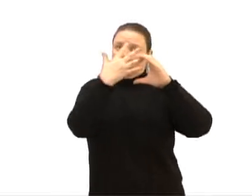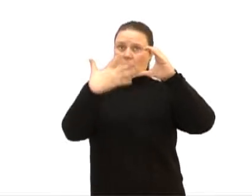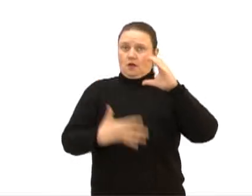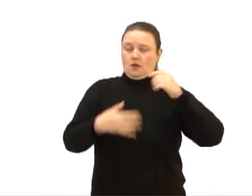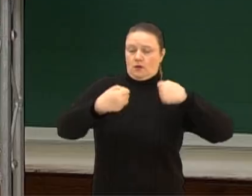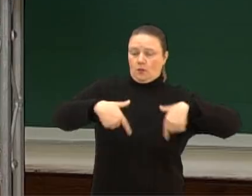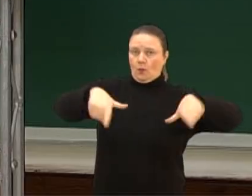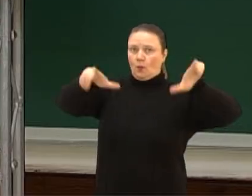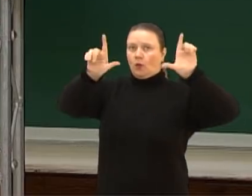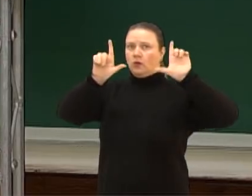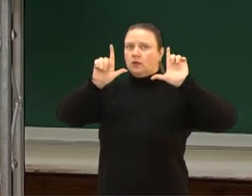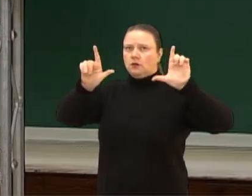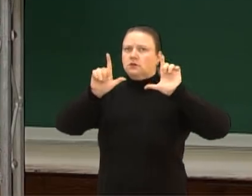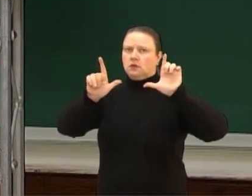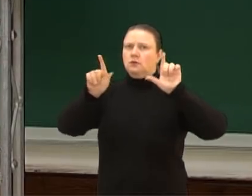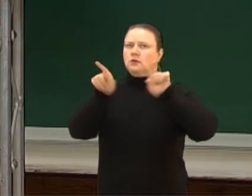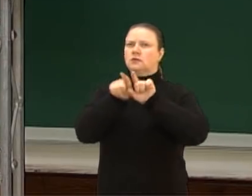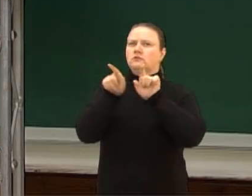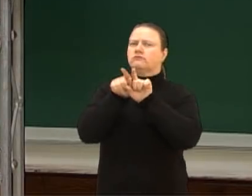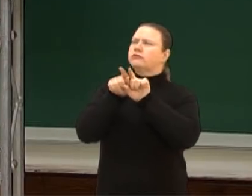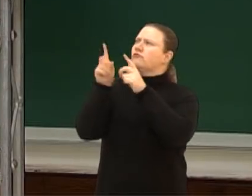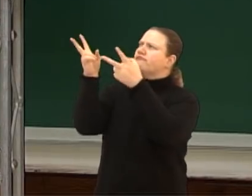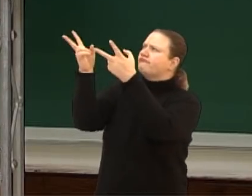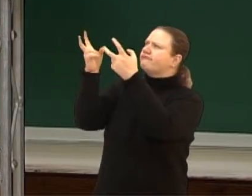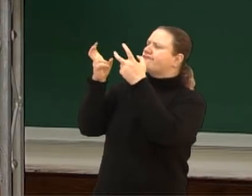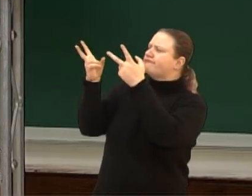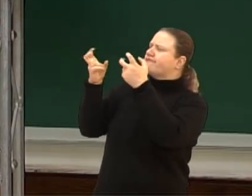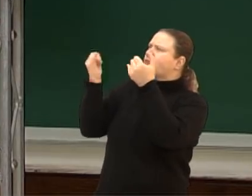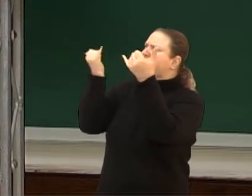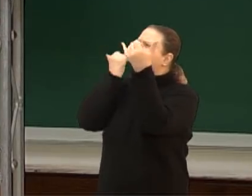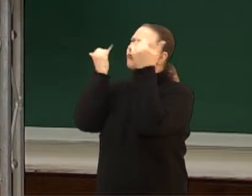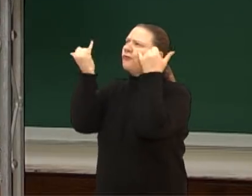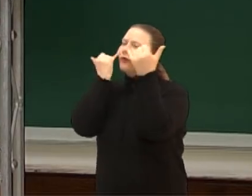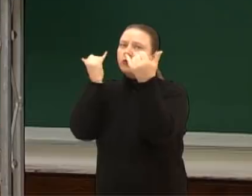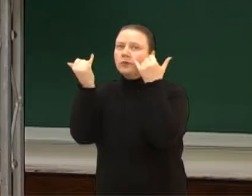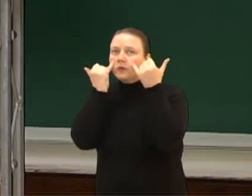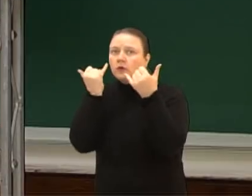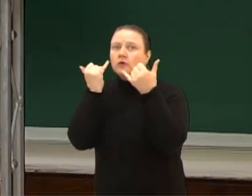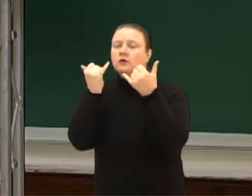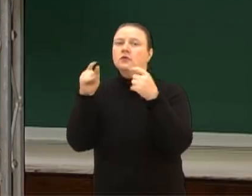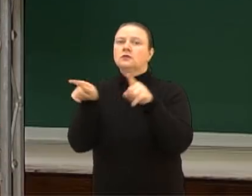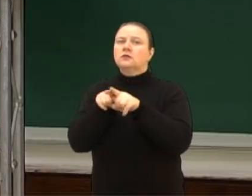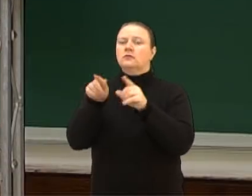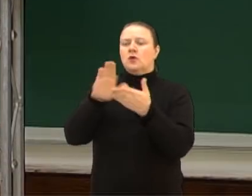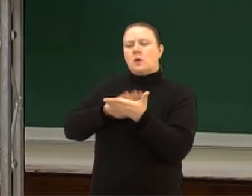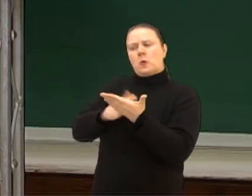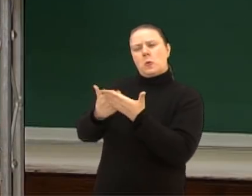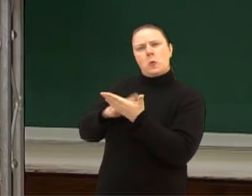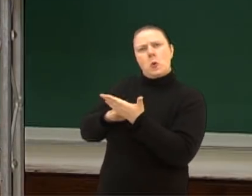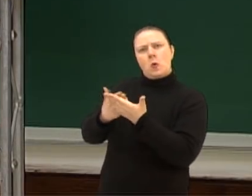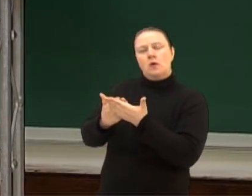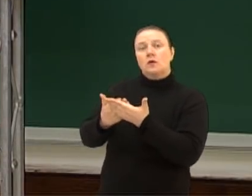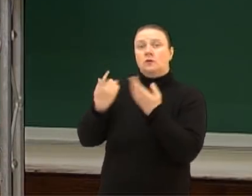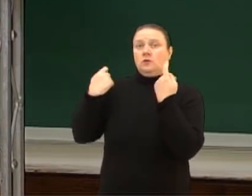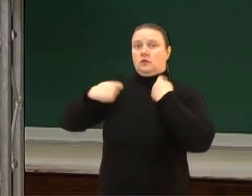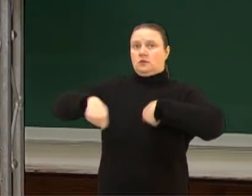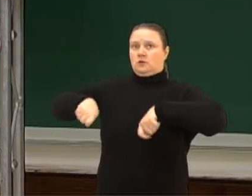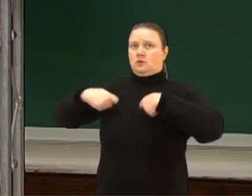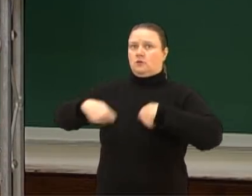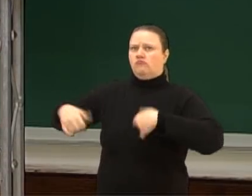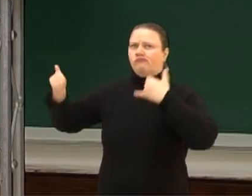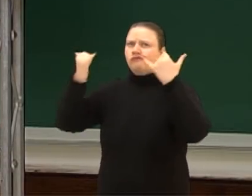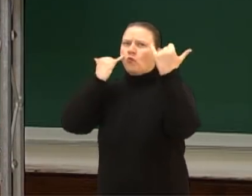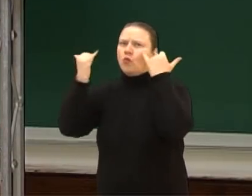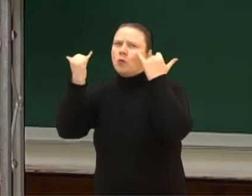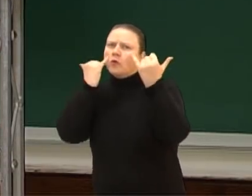nós identificamos informações implícitas, ou seja, frutos da interpretação, né? Nós tivemos que interpretar alguns